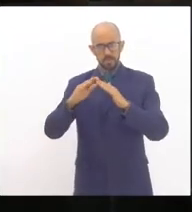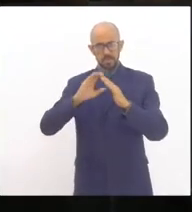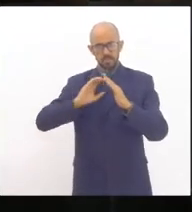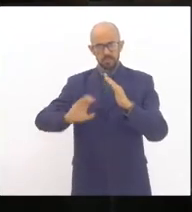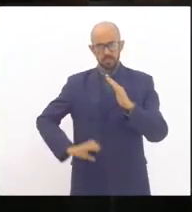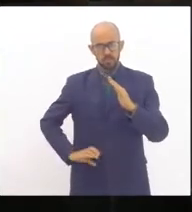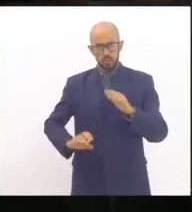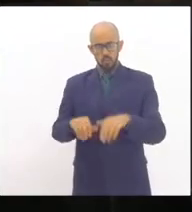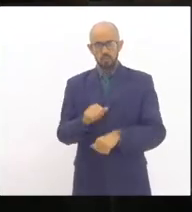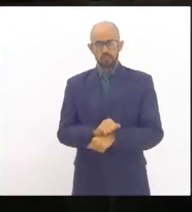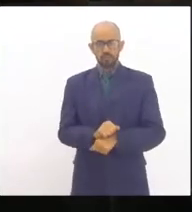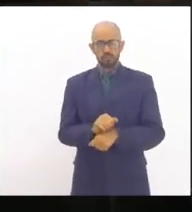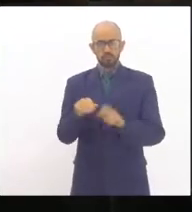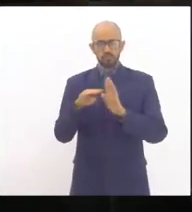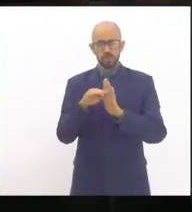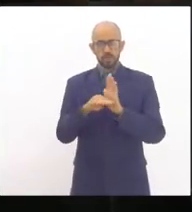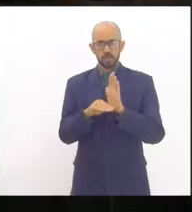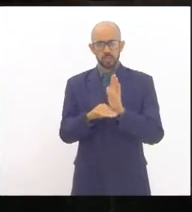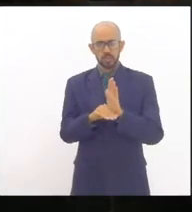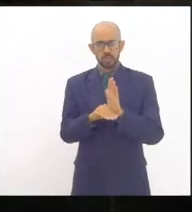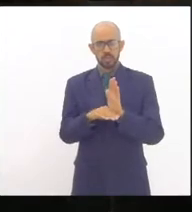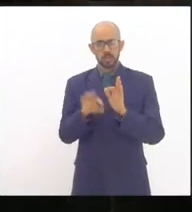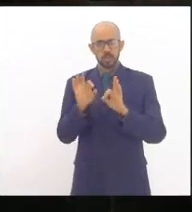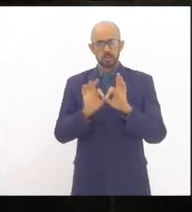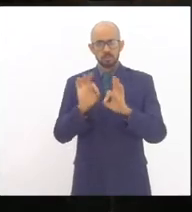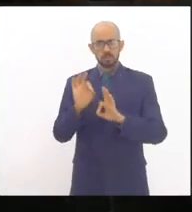projeto plano de trabalho